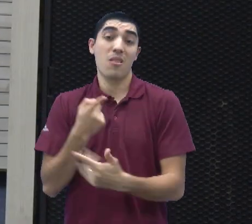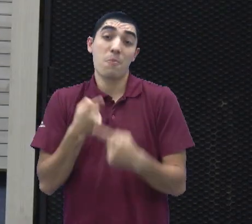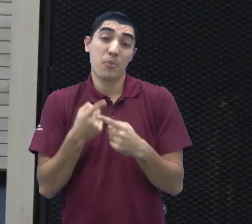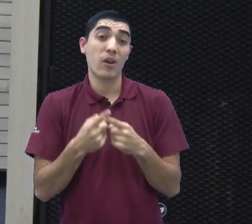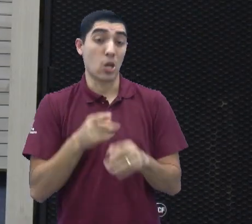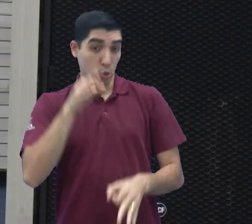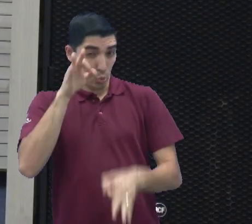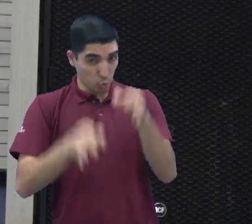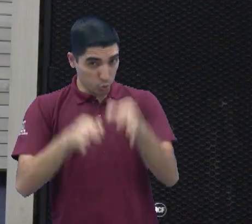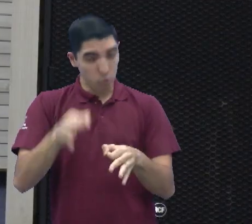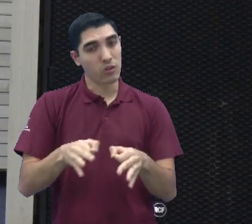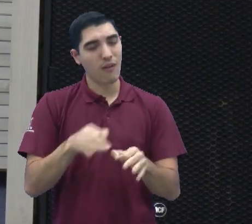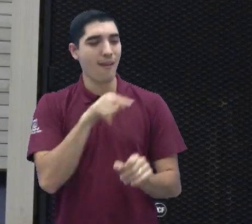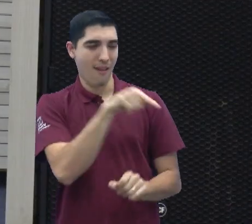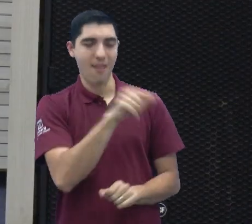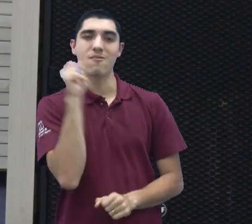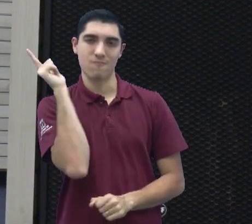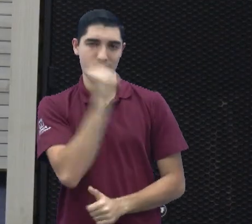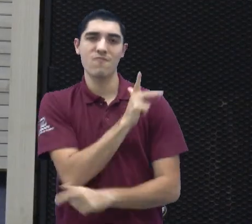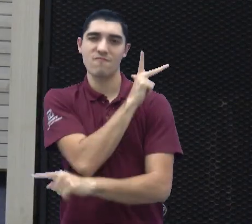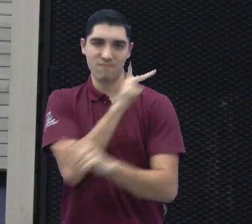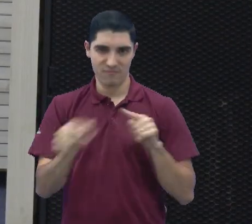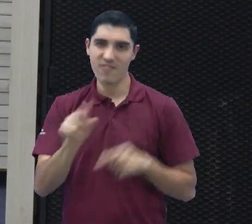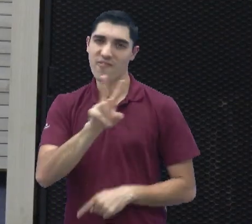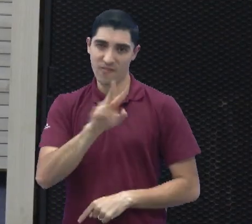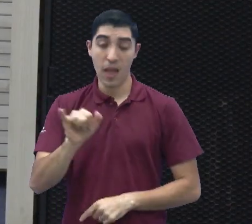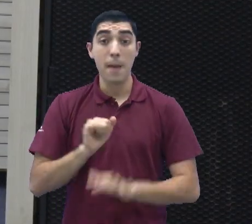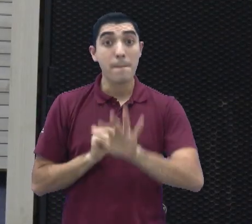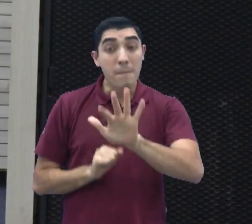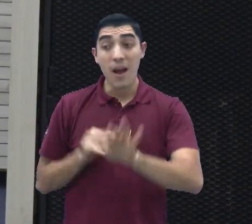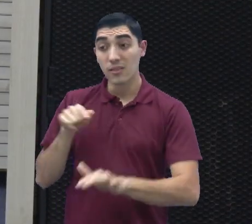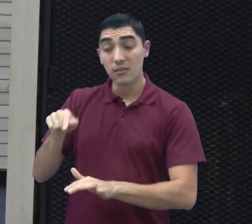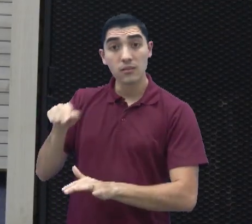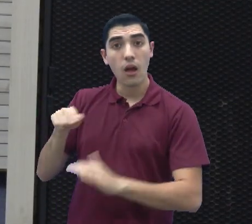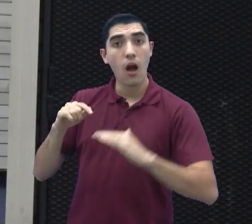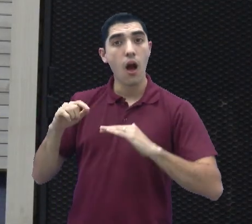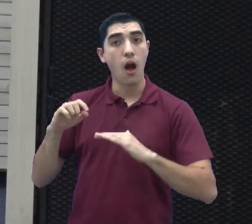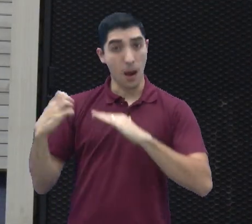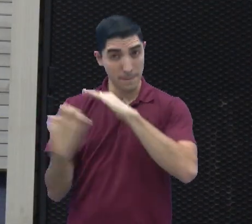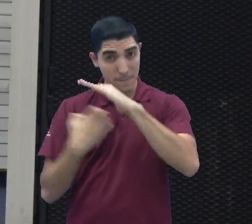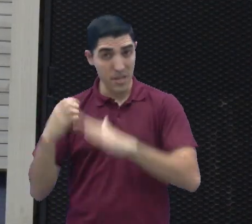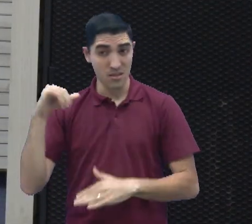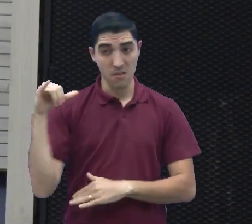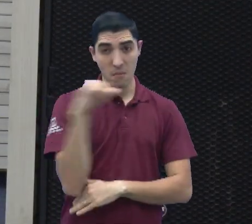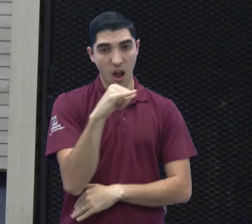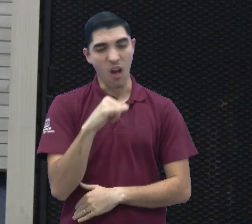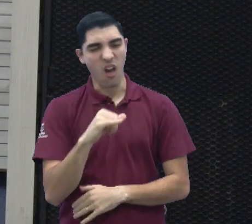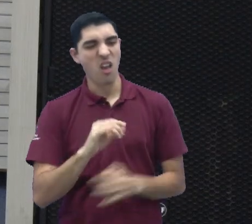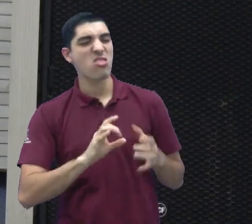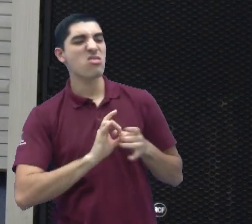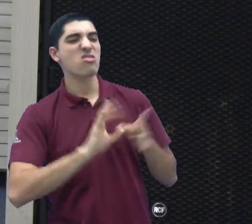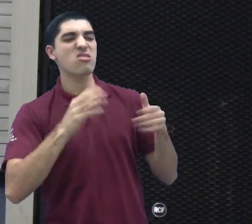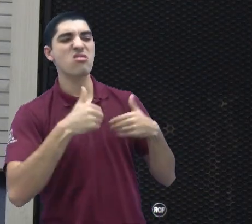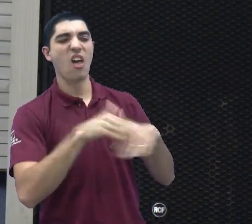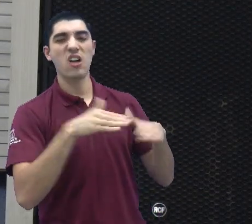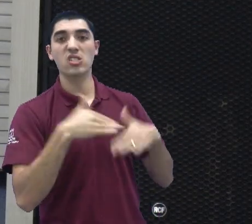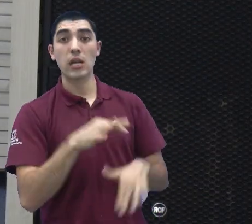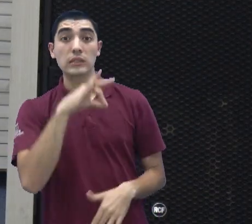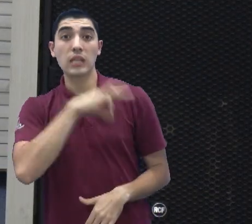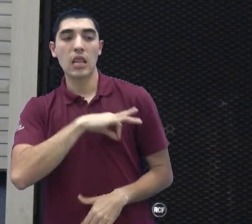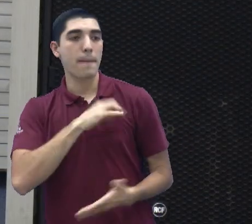a penalização da Embraer, injusta, é deixar ele, até ser julgado, sem nenhum